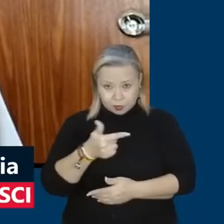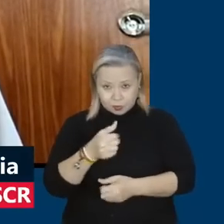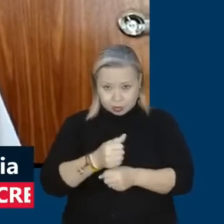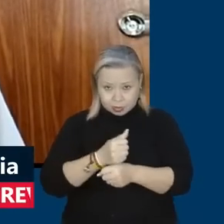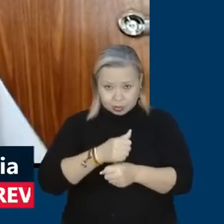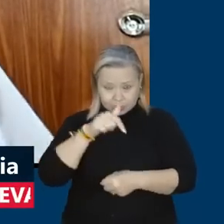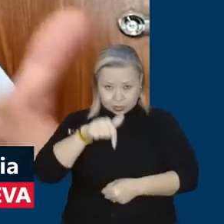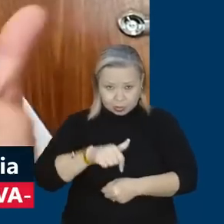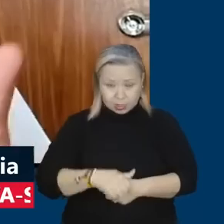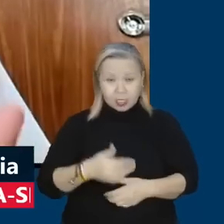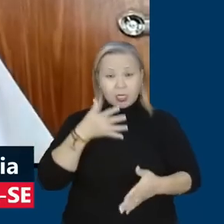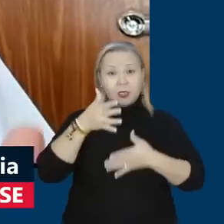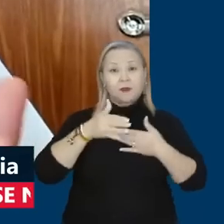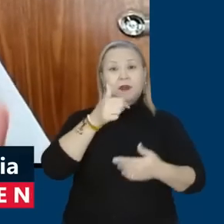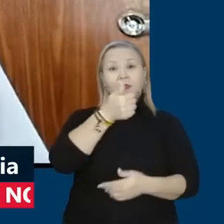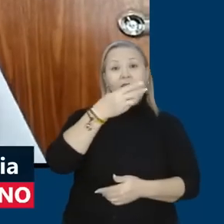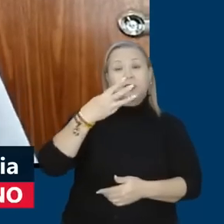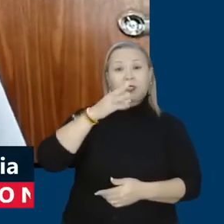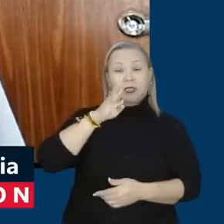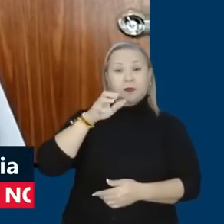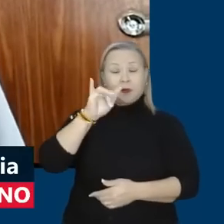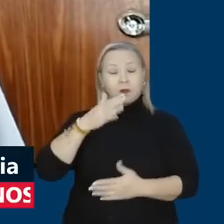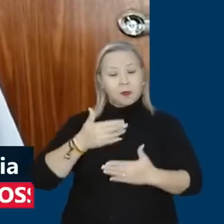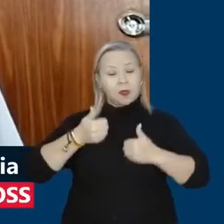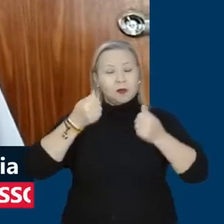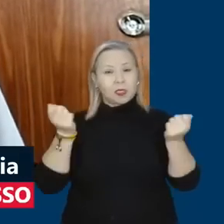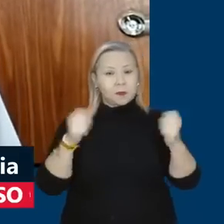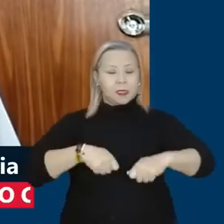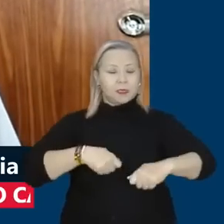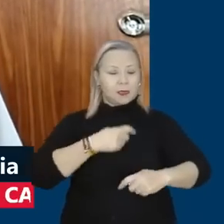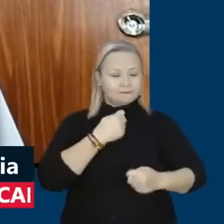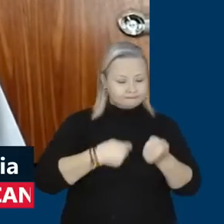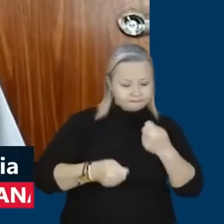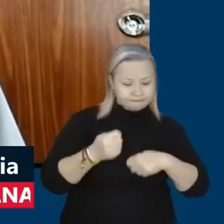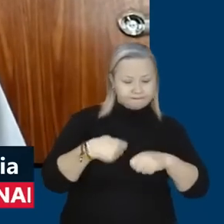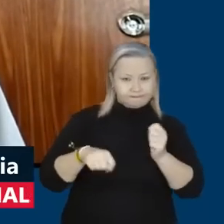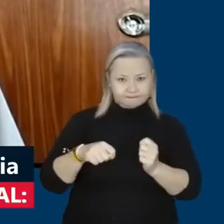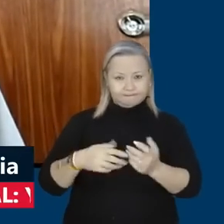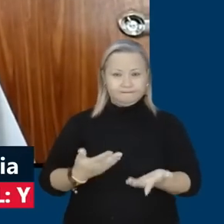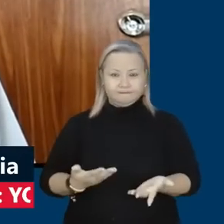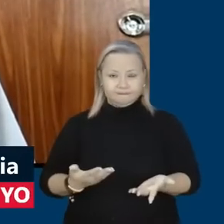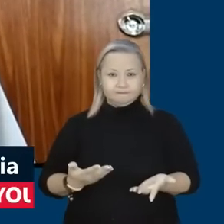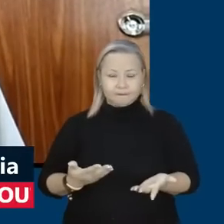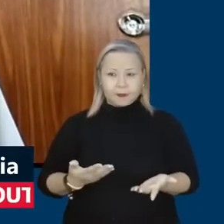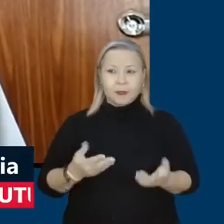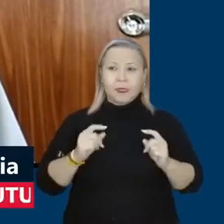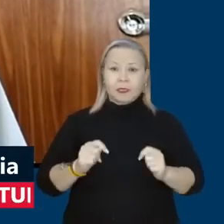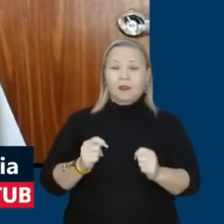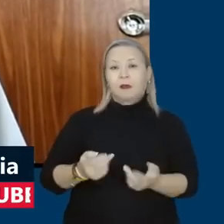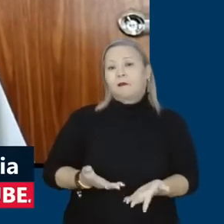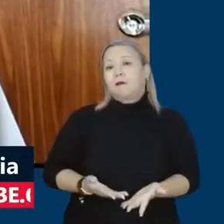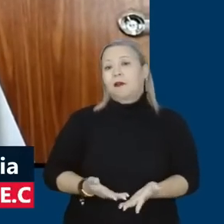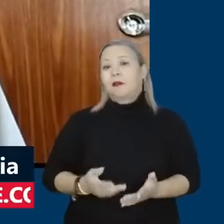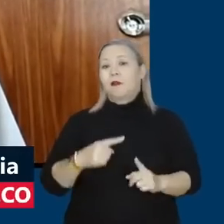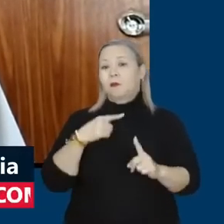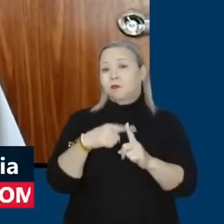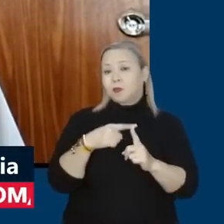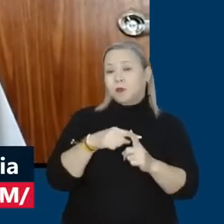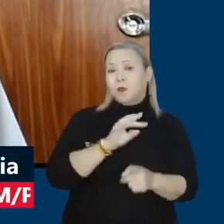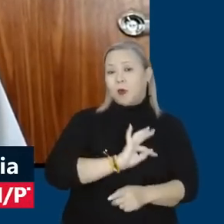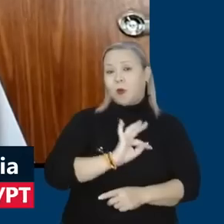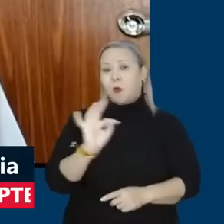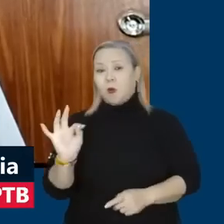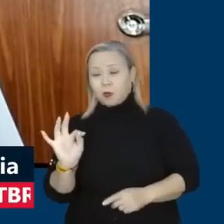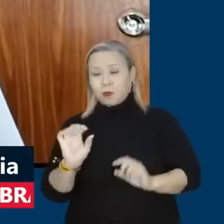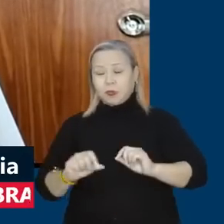bilhões, isso melhora a nossa capacidade de negociação. Daí, o meu otimismo de que a gente deva,